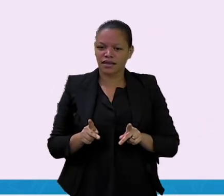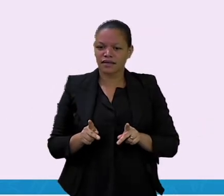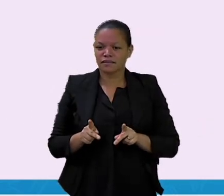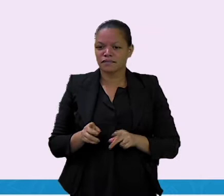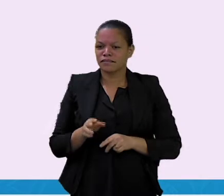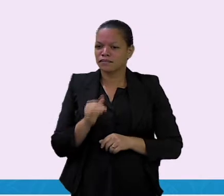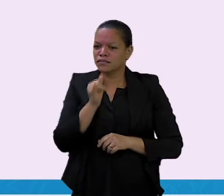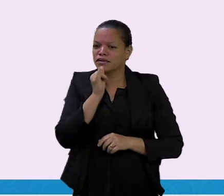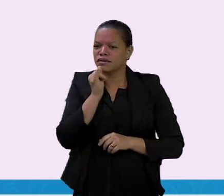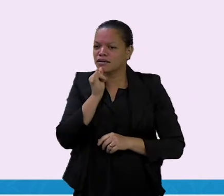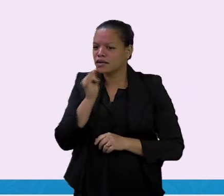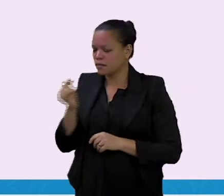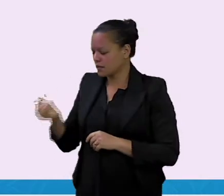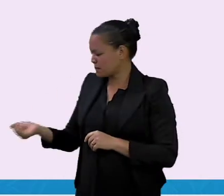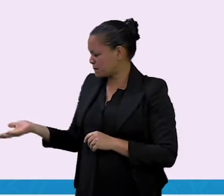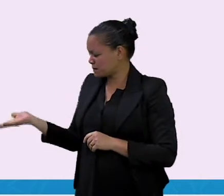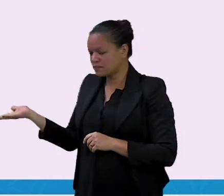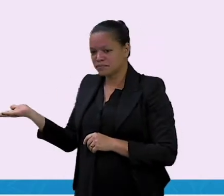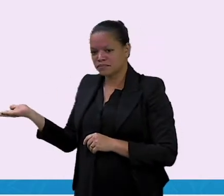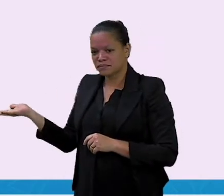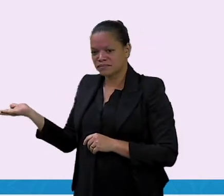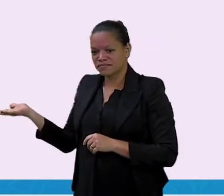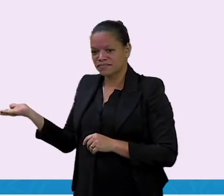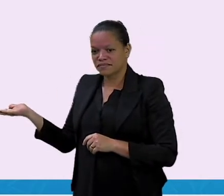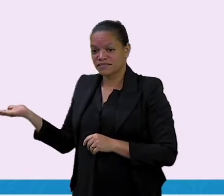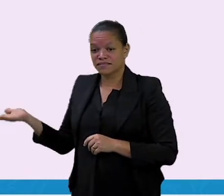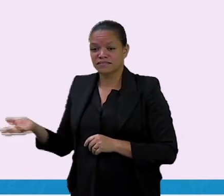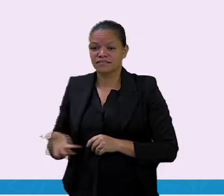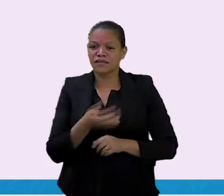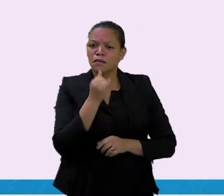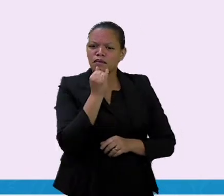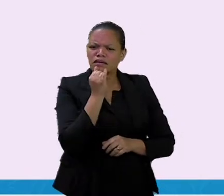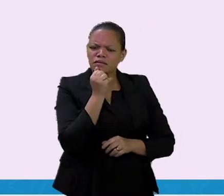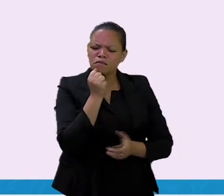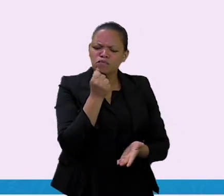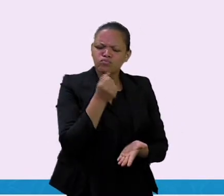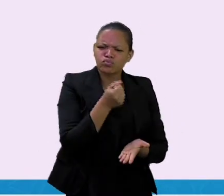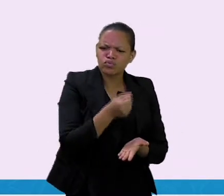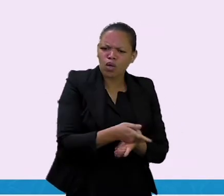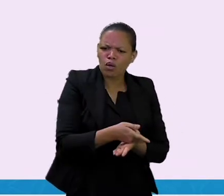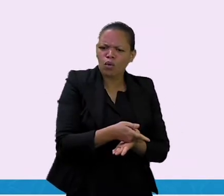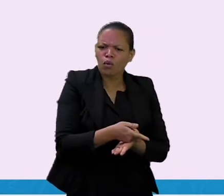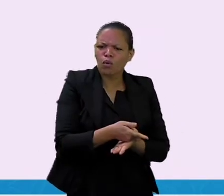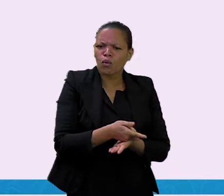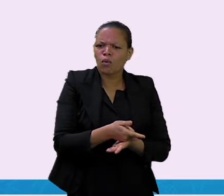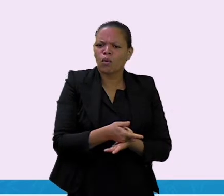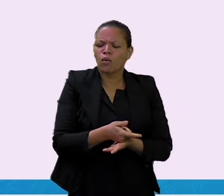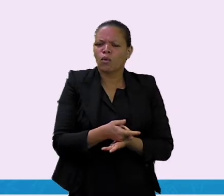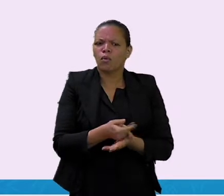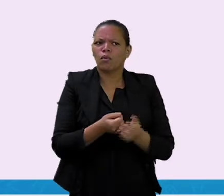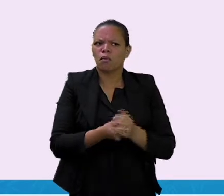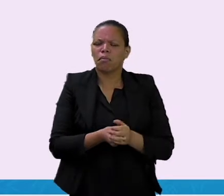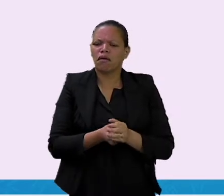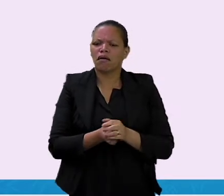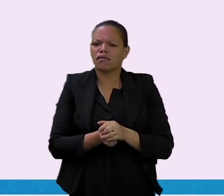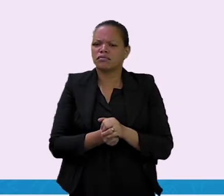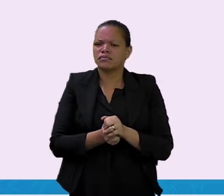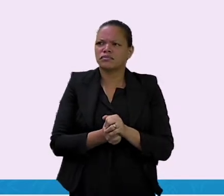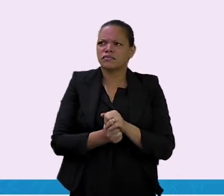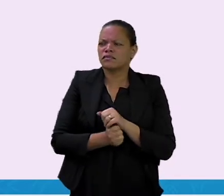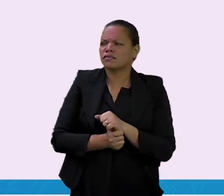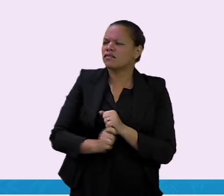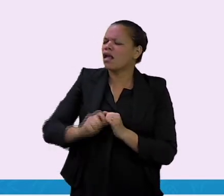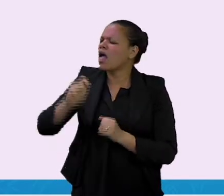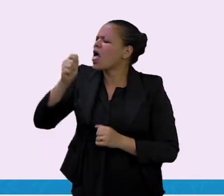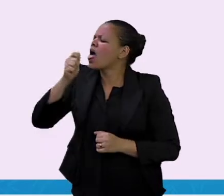mais utilizada. Quando nós compramos um sorvete, ela consegue captar ali nos dados, ela consegue